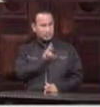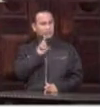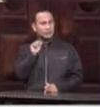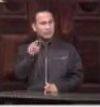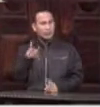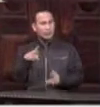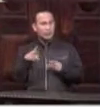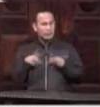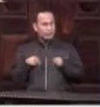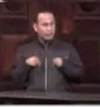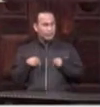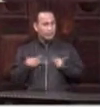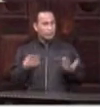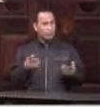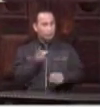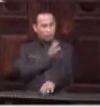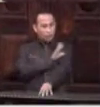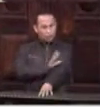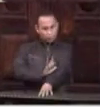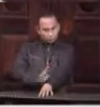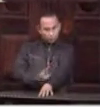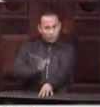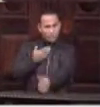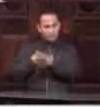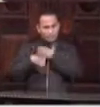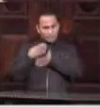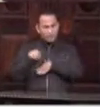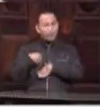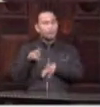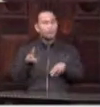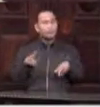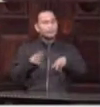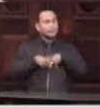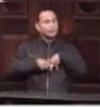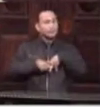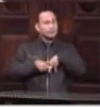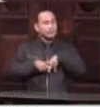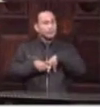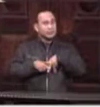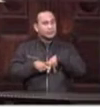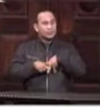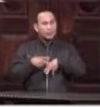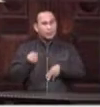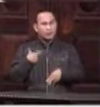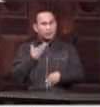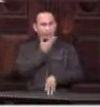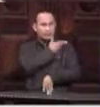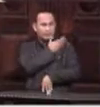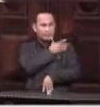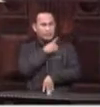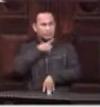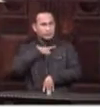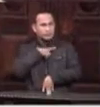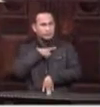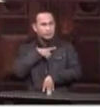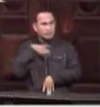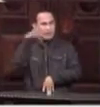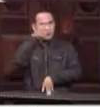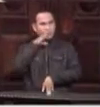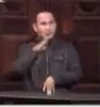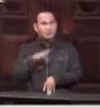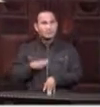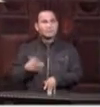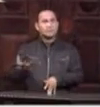herdeiros dessa cultura que foi apreendida num período onde o racismo no Brasil era